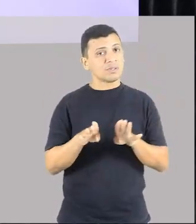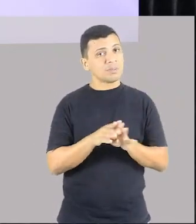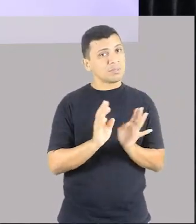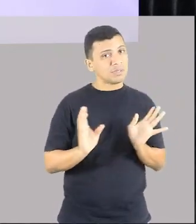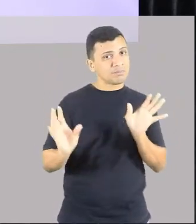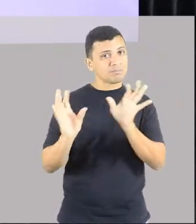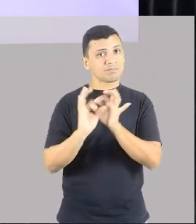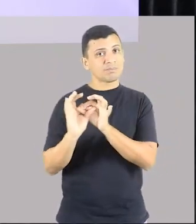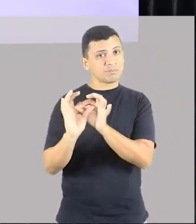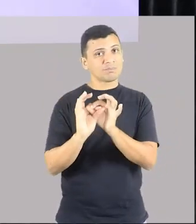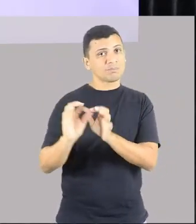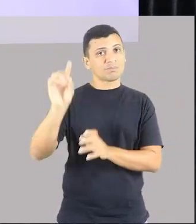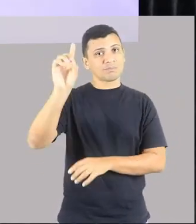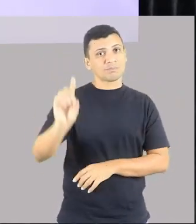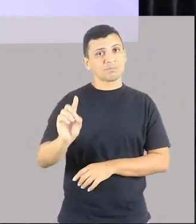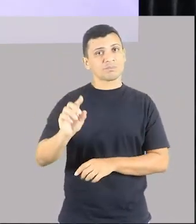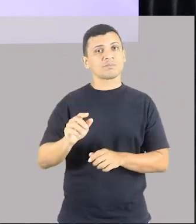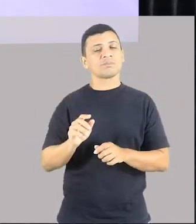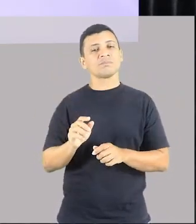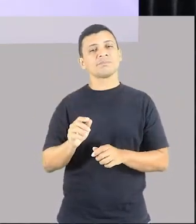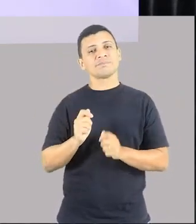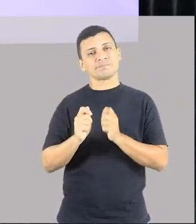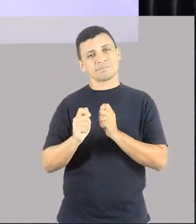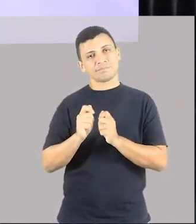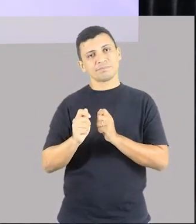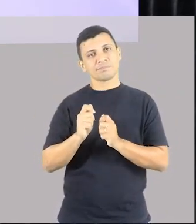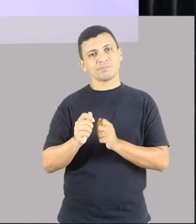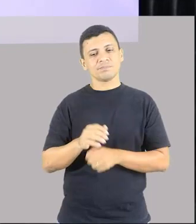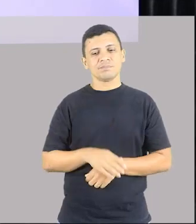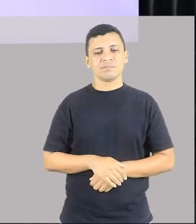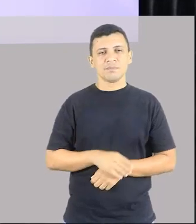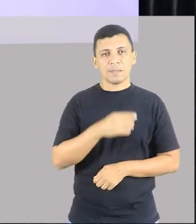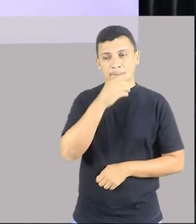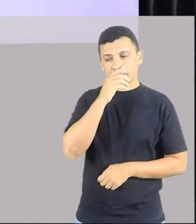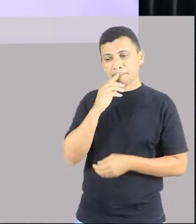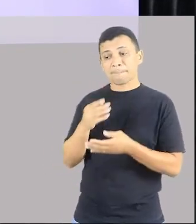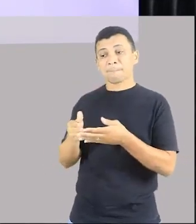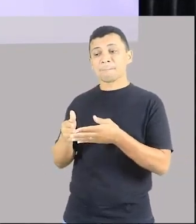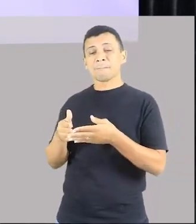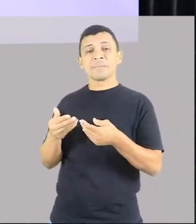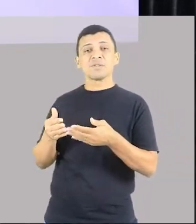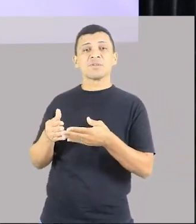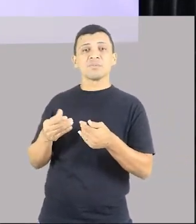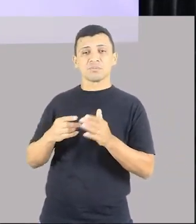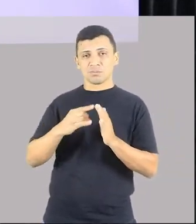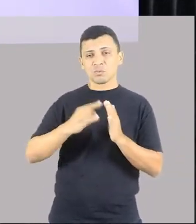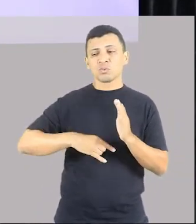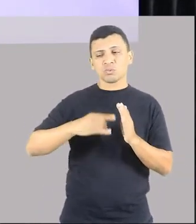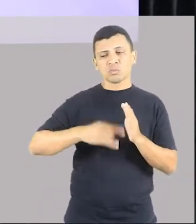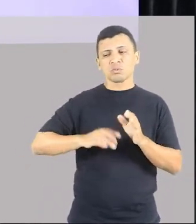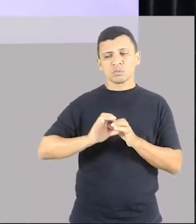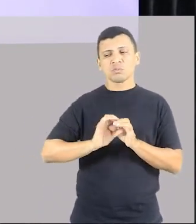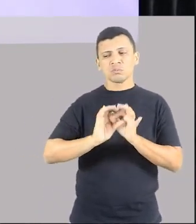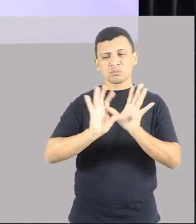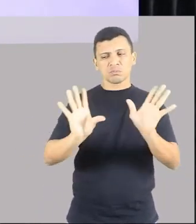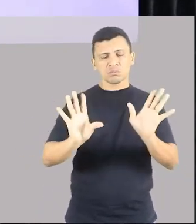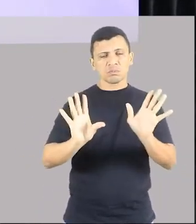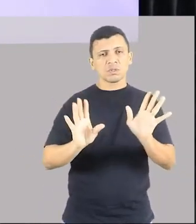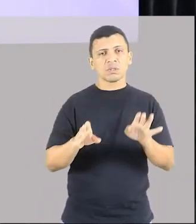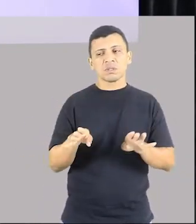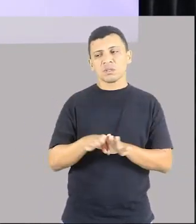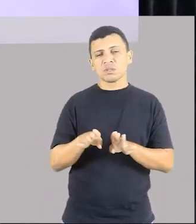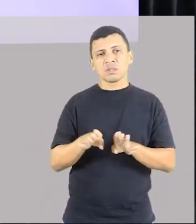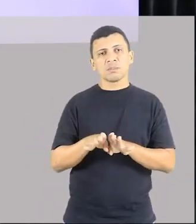direito administrativo. Se você solicita uma licença ambiental ou uma outorga, por exemplo,